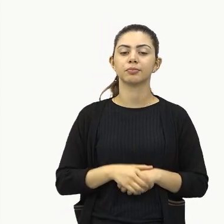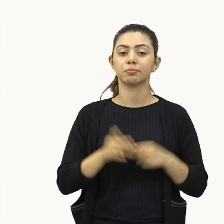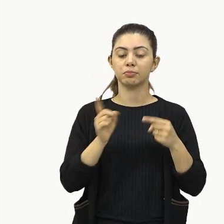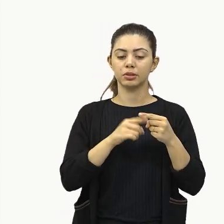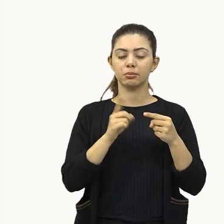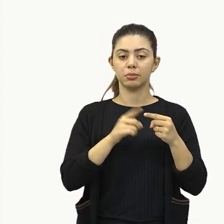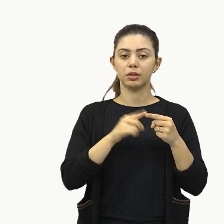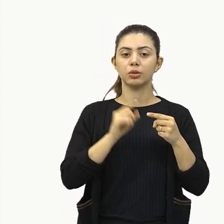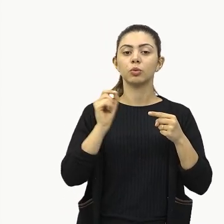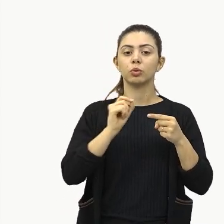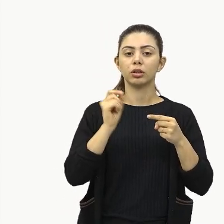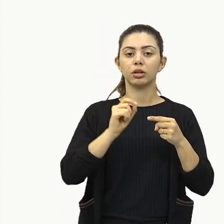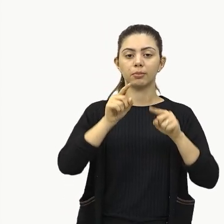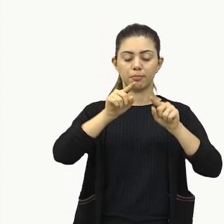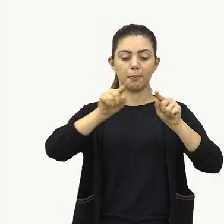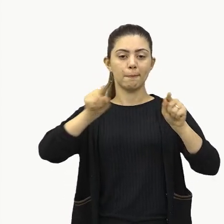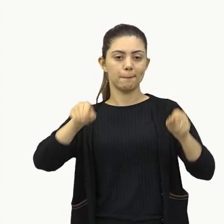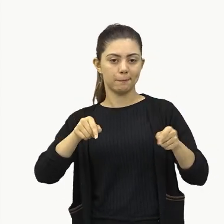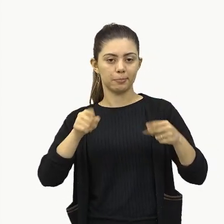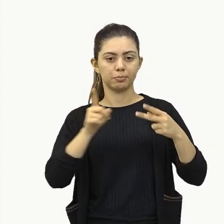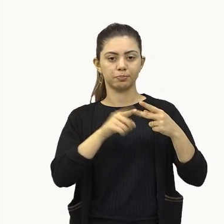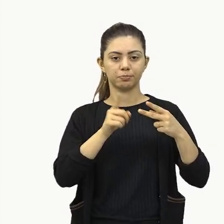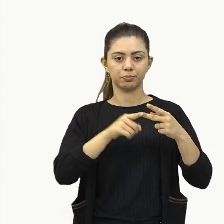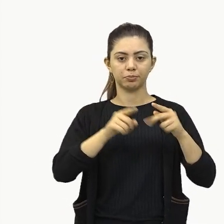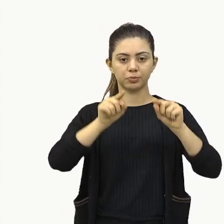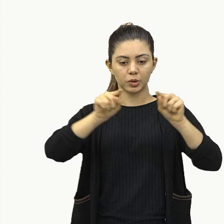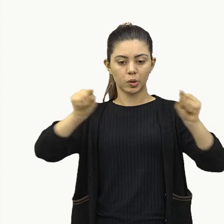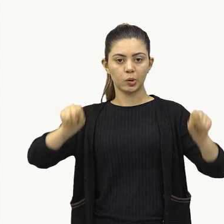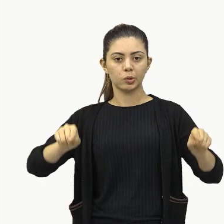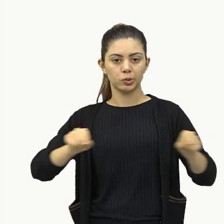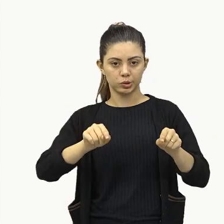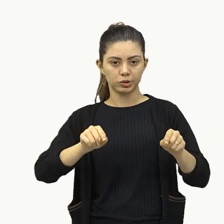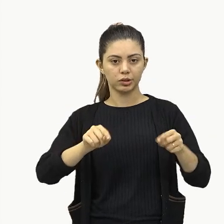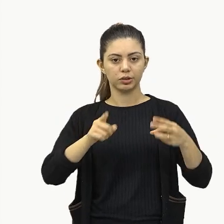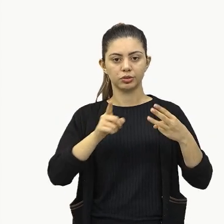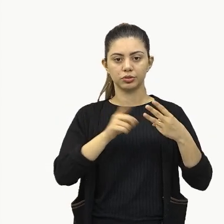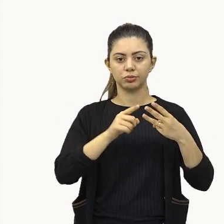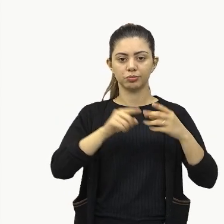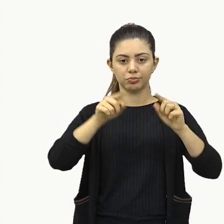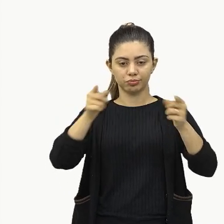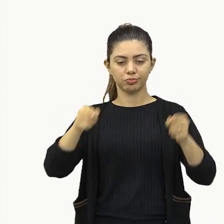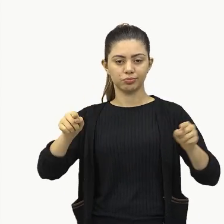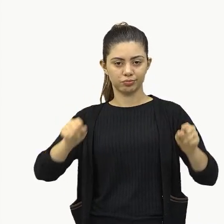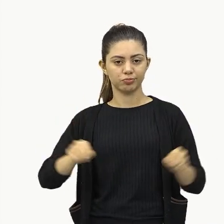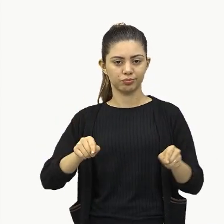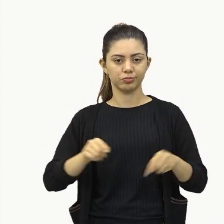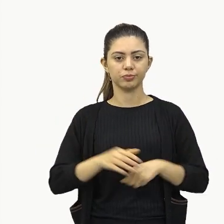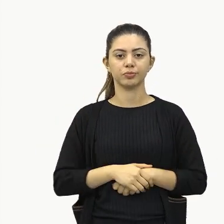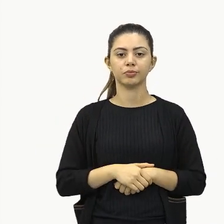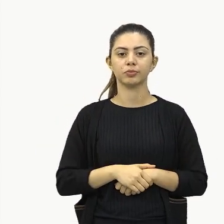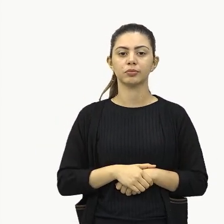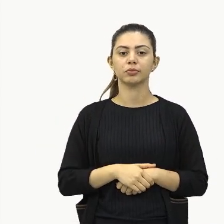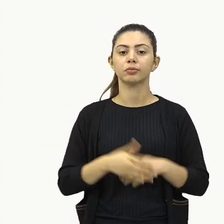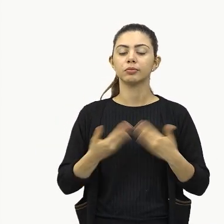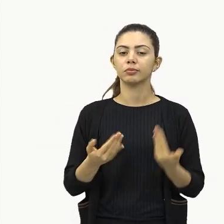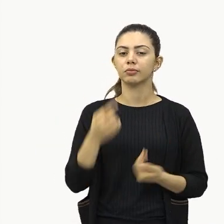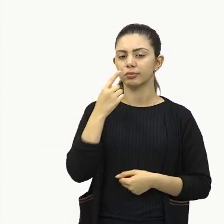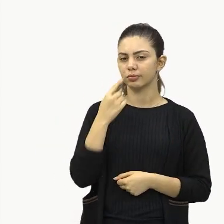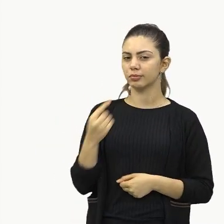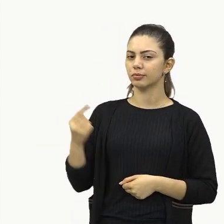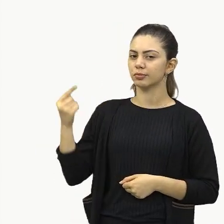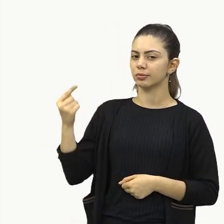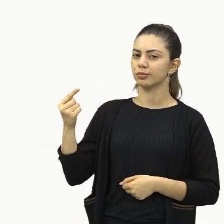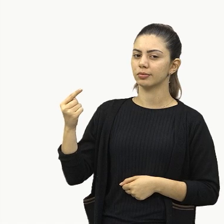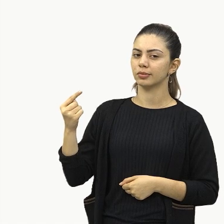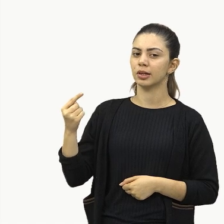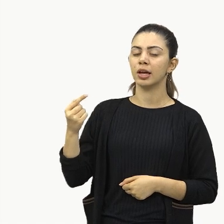na hora? Lembre, resolva de dentro para fora. Então, os que eu não for resolver, eu